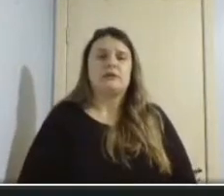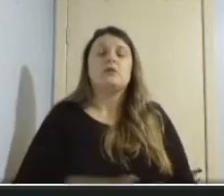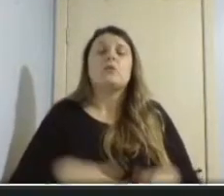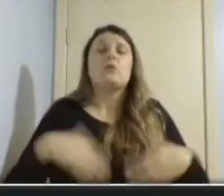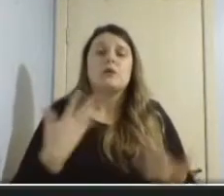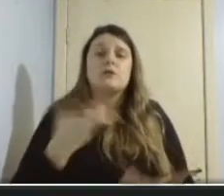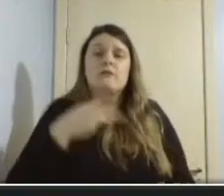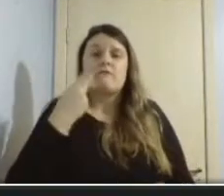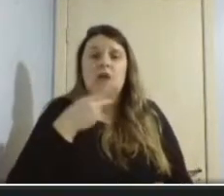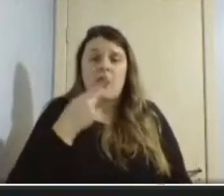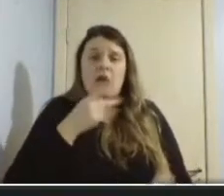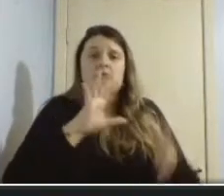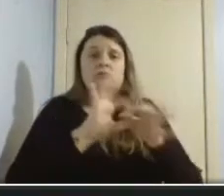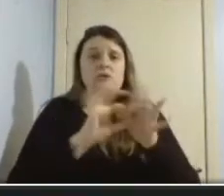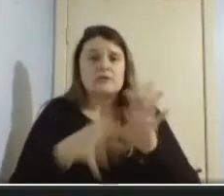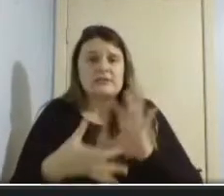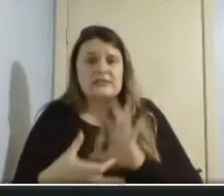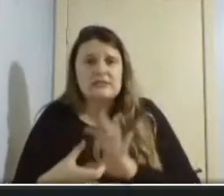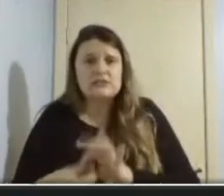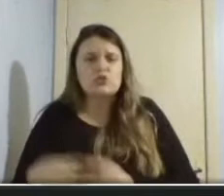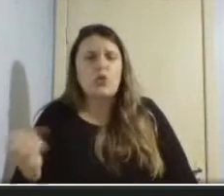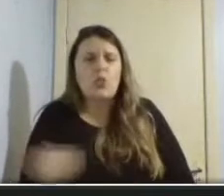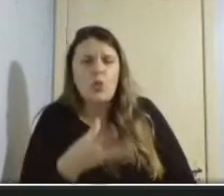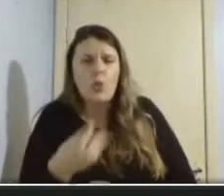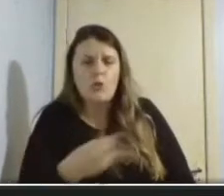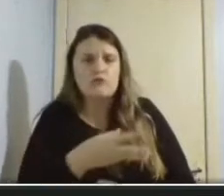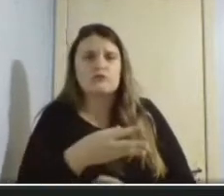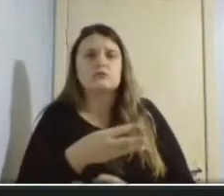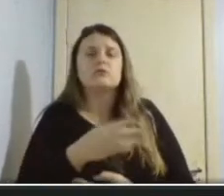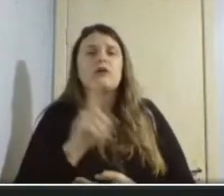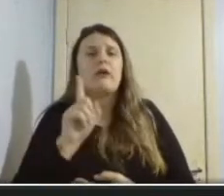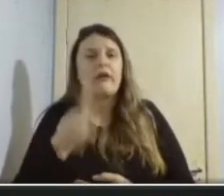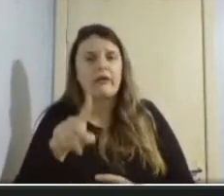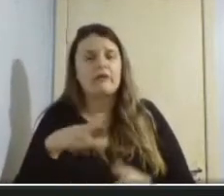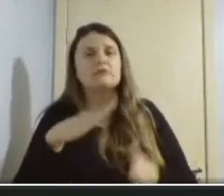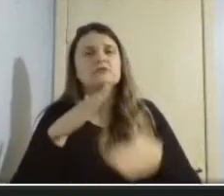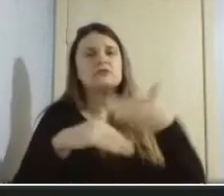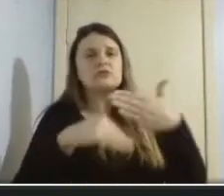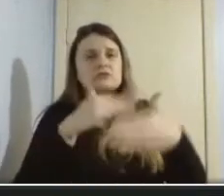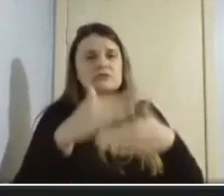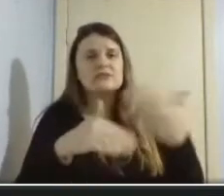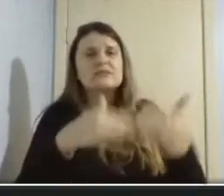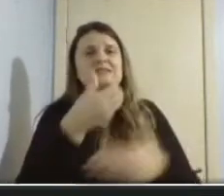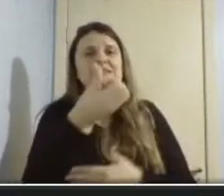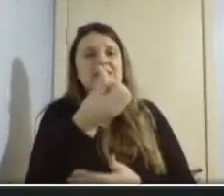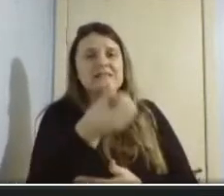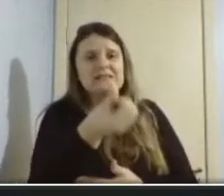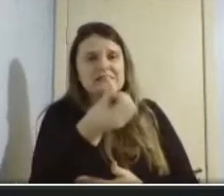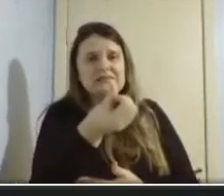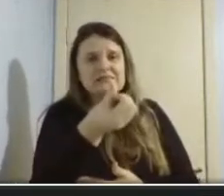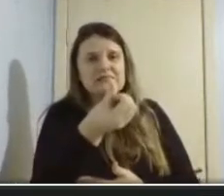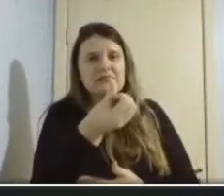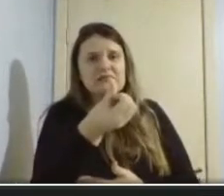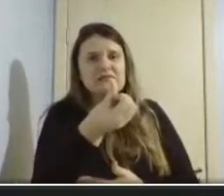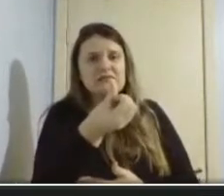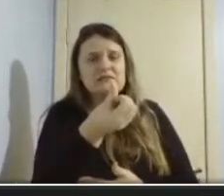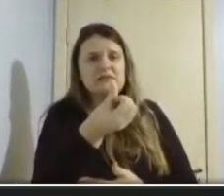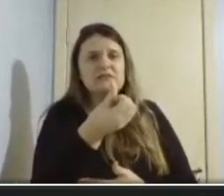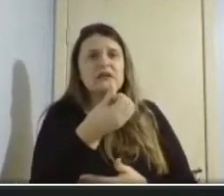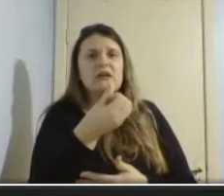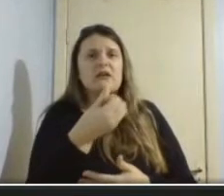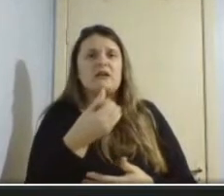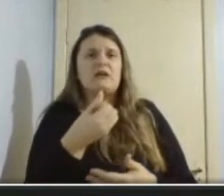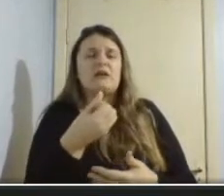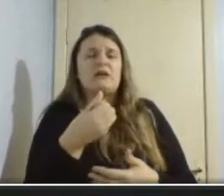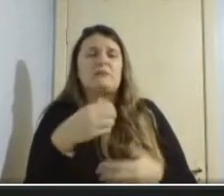inovação no município, é desenvolver 6, nós falamos dos 3 pilares,